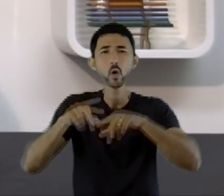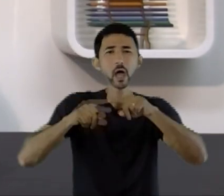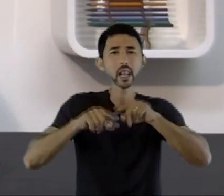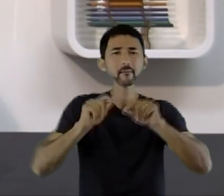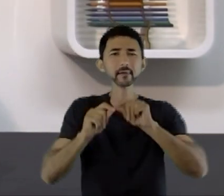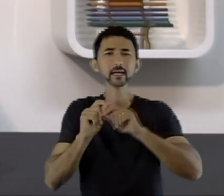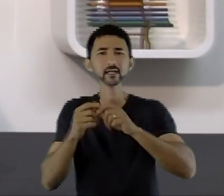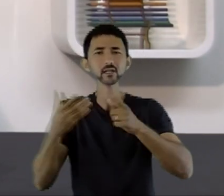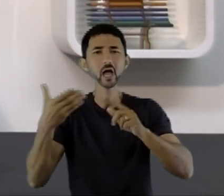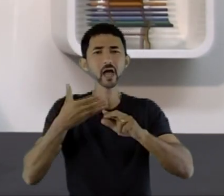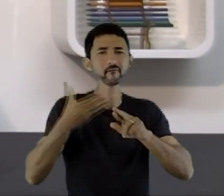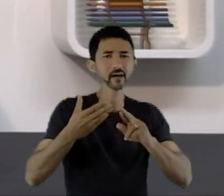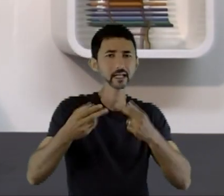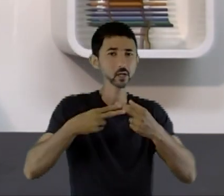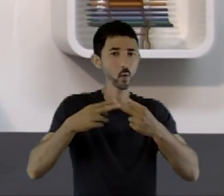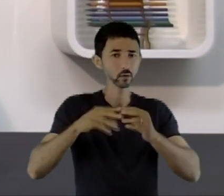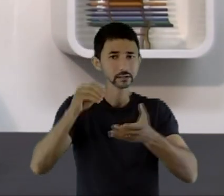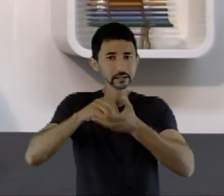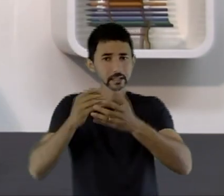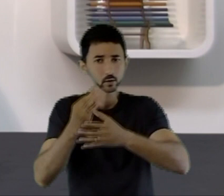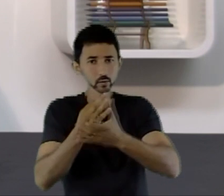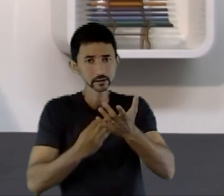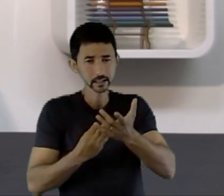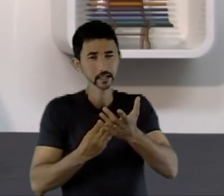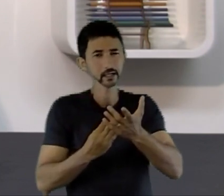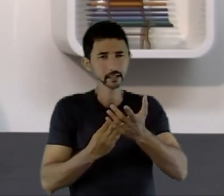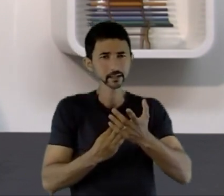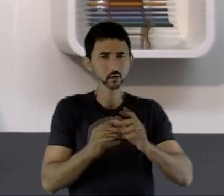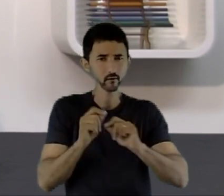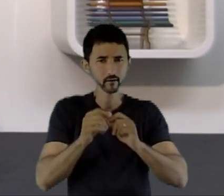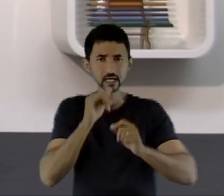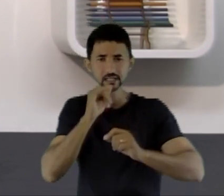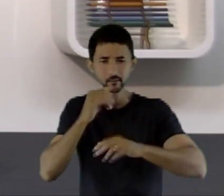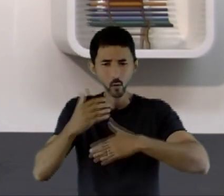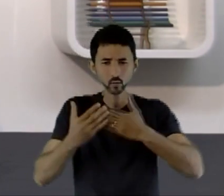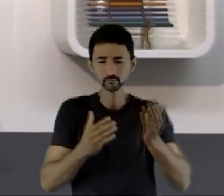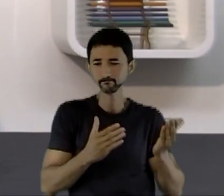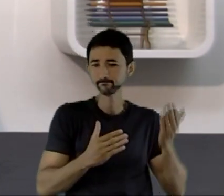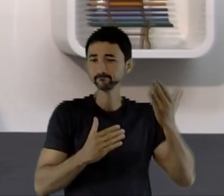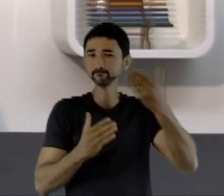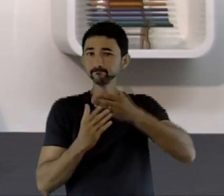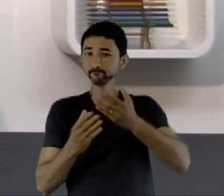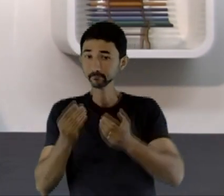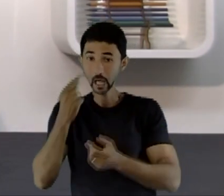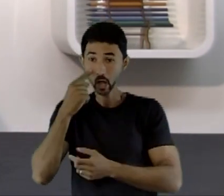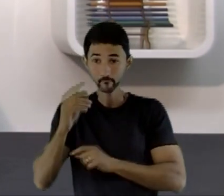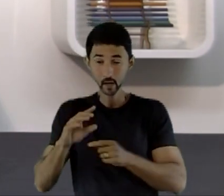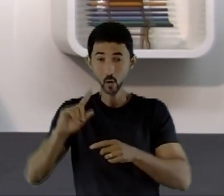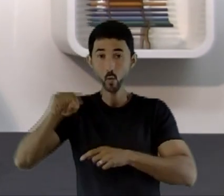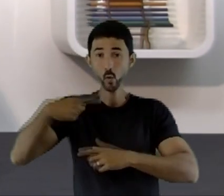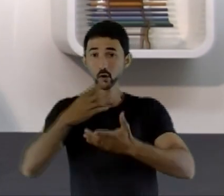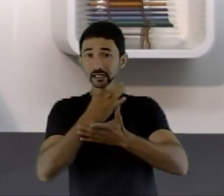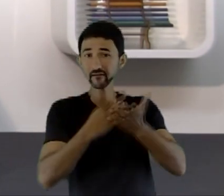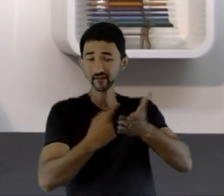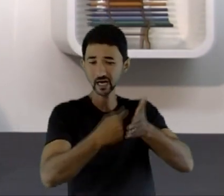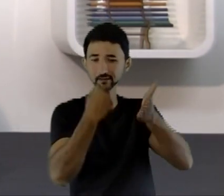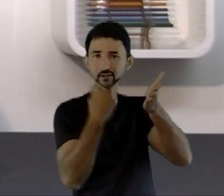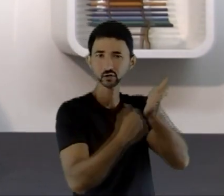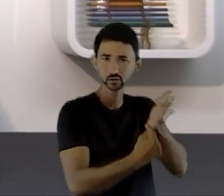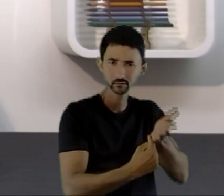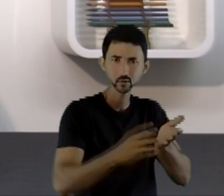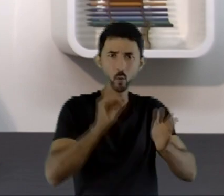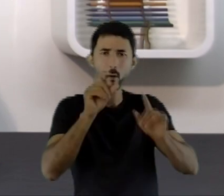eles são referentes, ou seja, eles vão se remeter a uma outra frase, ou a